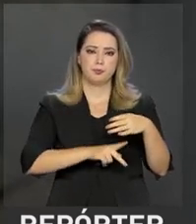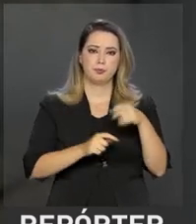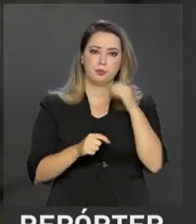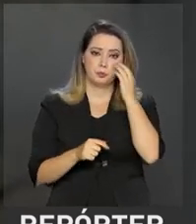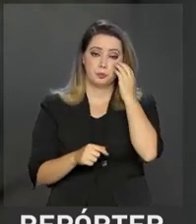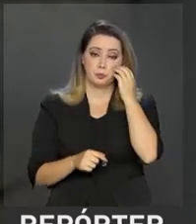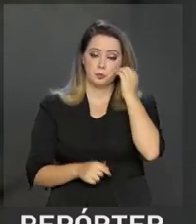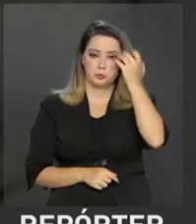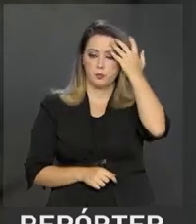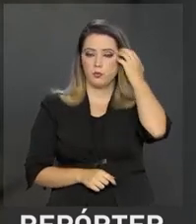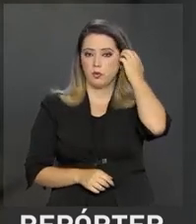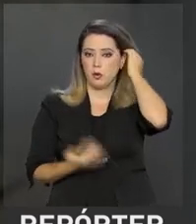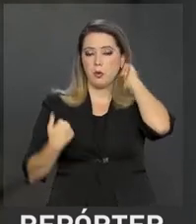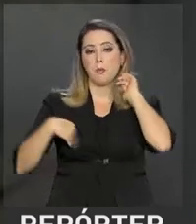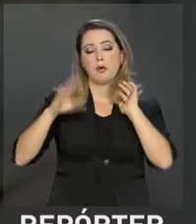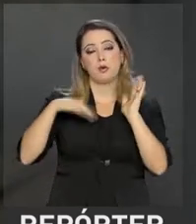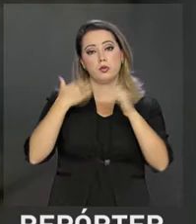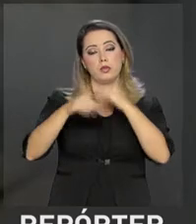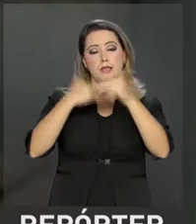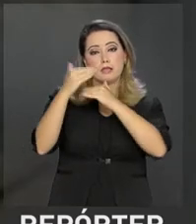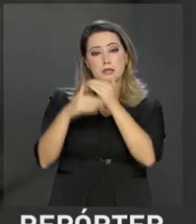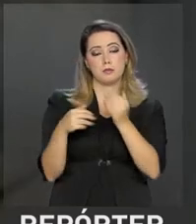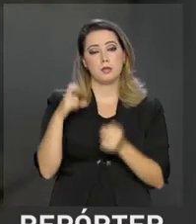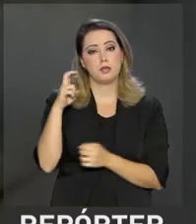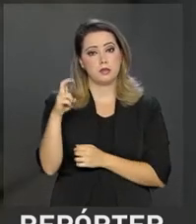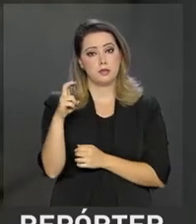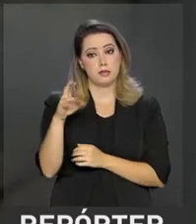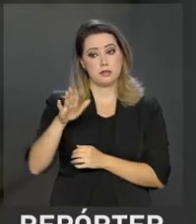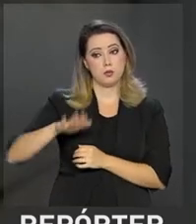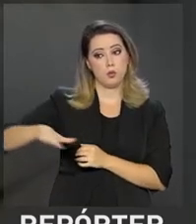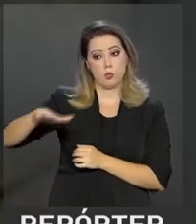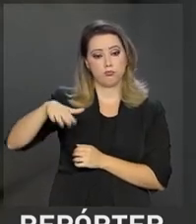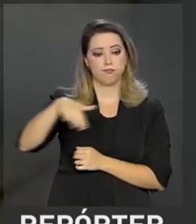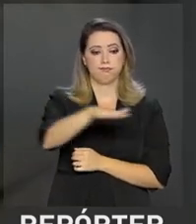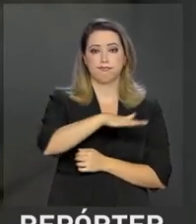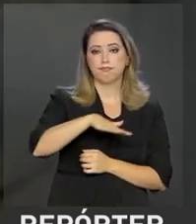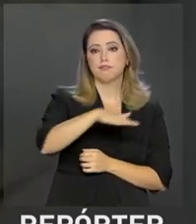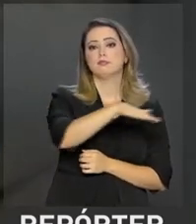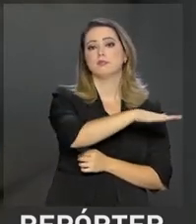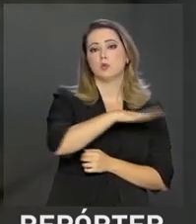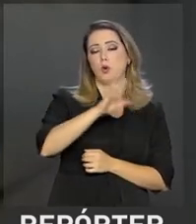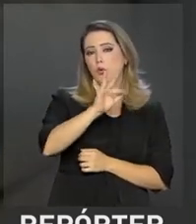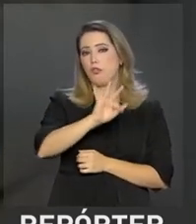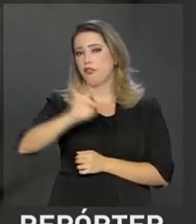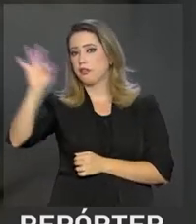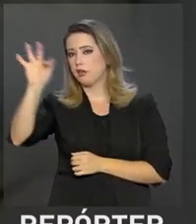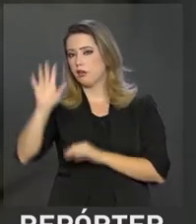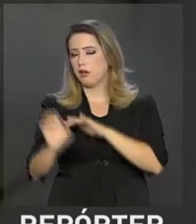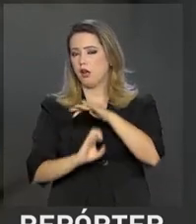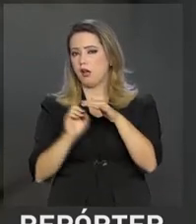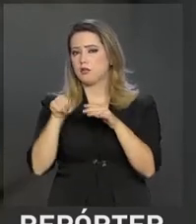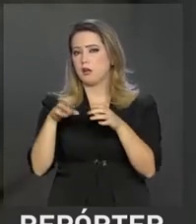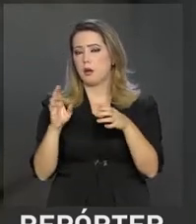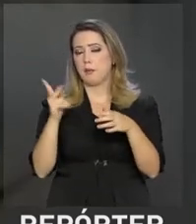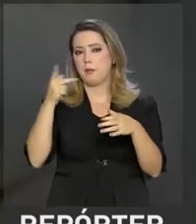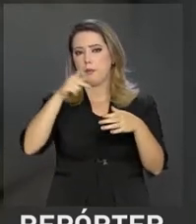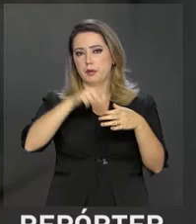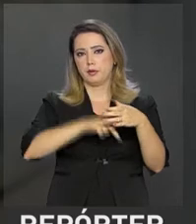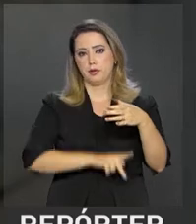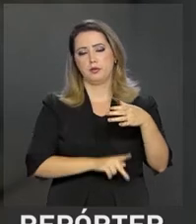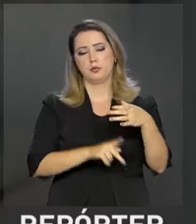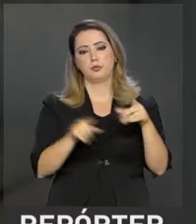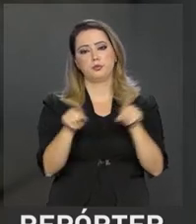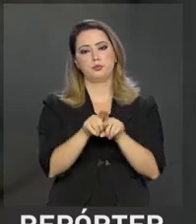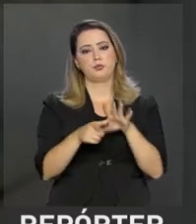petrobrás o maior crescimento entre as cinco maiores empresas federais foi da petrobras que saiu de um prejuízo de 15